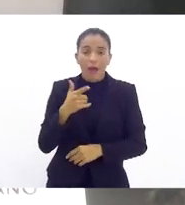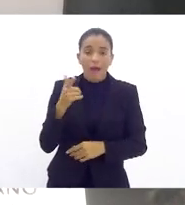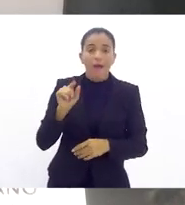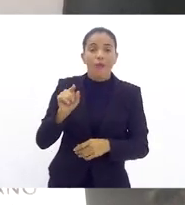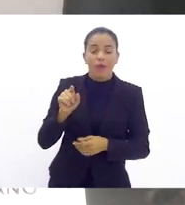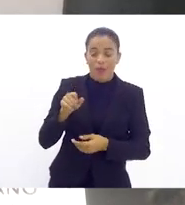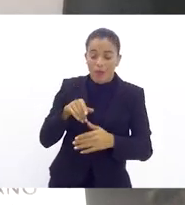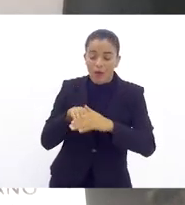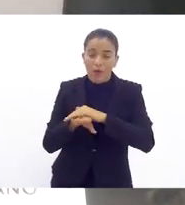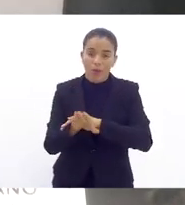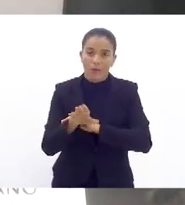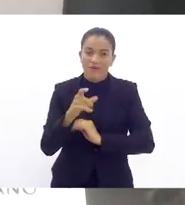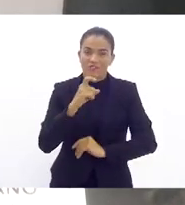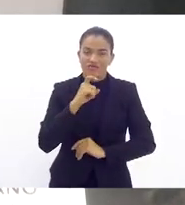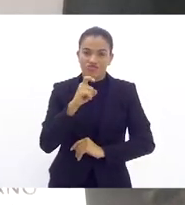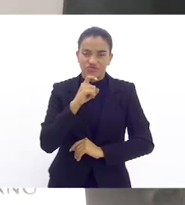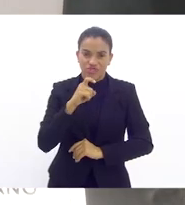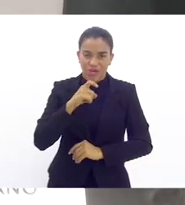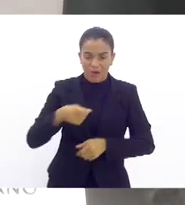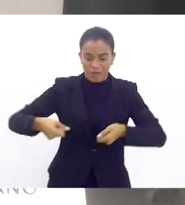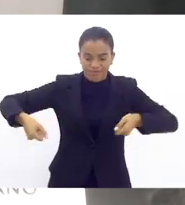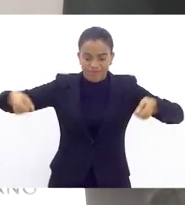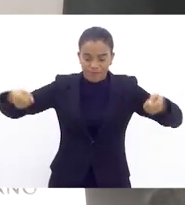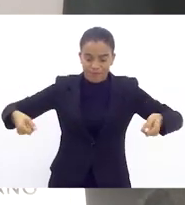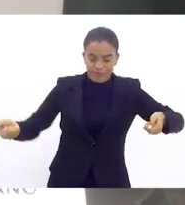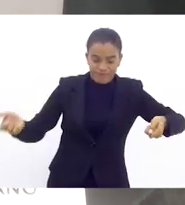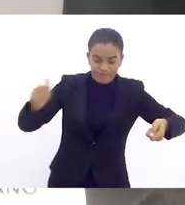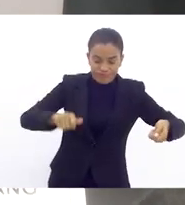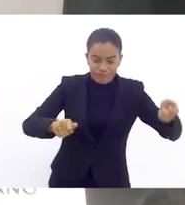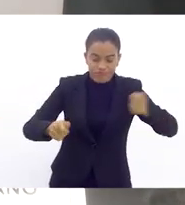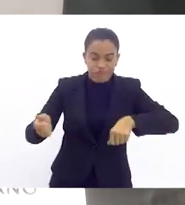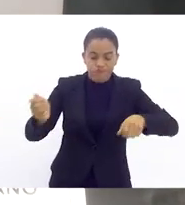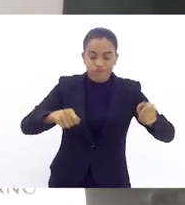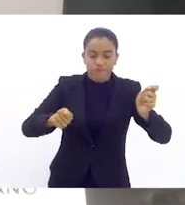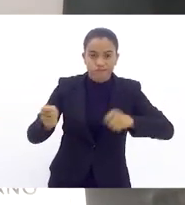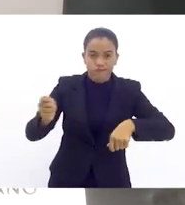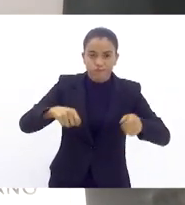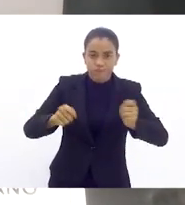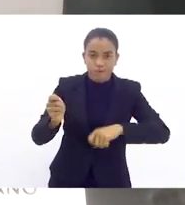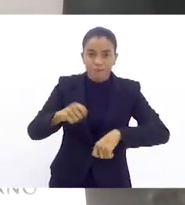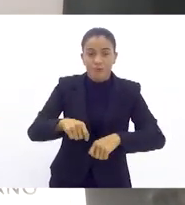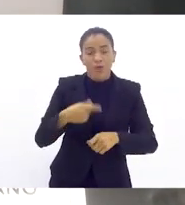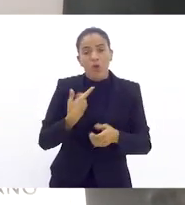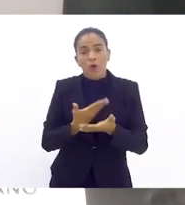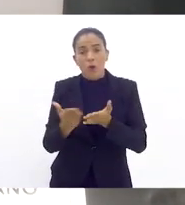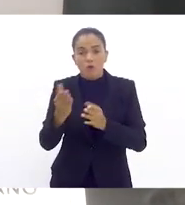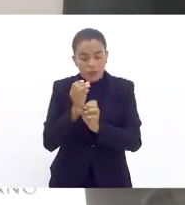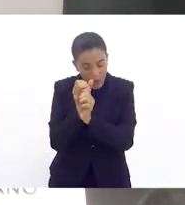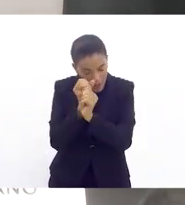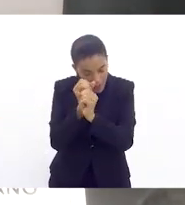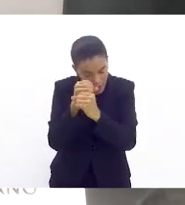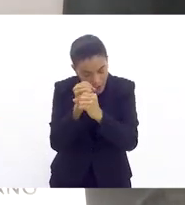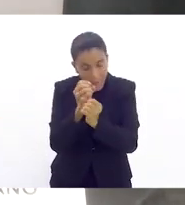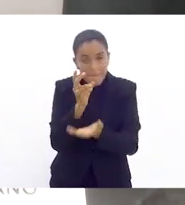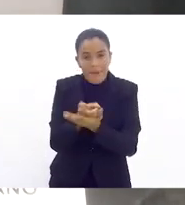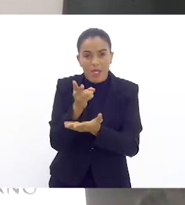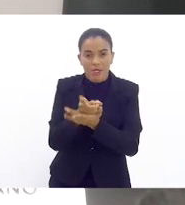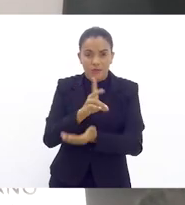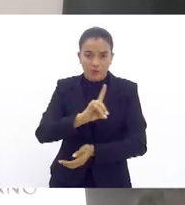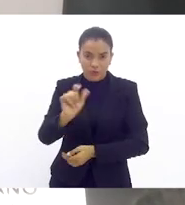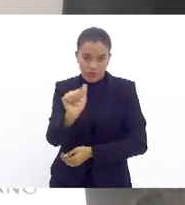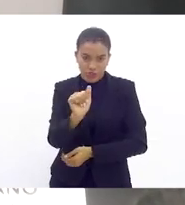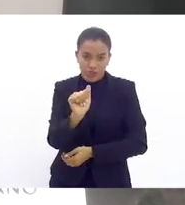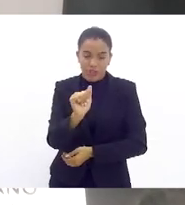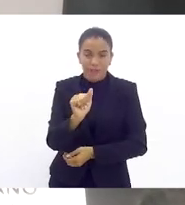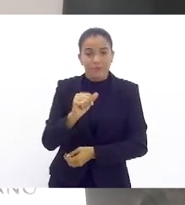em gelo, né, e chegaram no laboratório no mesmo dia. Então, elas começaram a ser analisadas no mesmo dia que eram compradas.